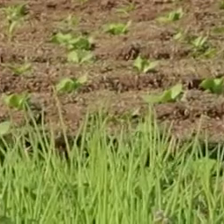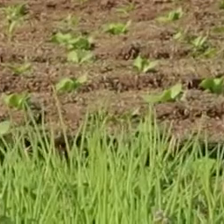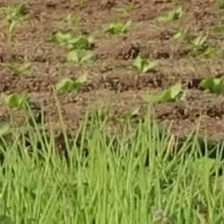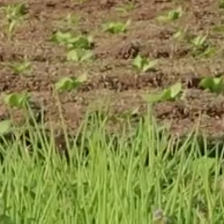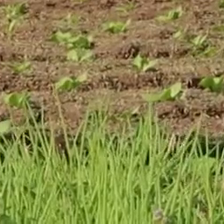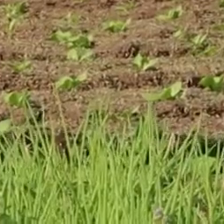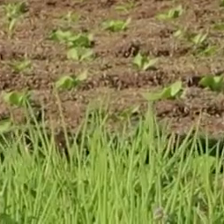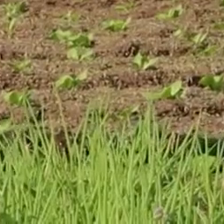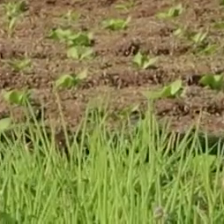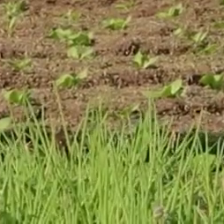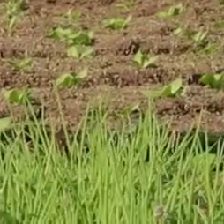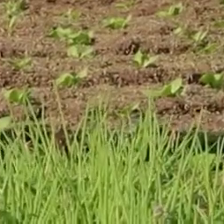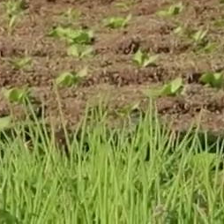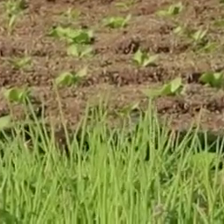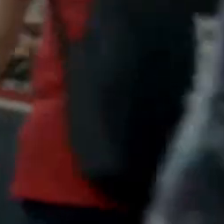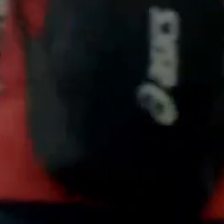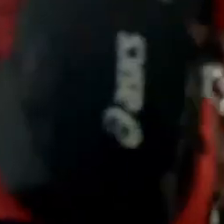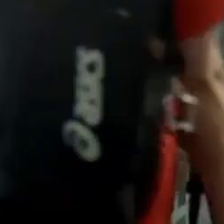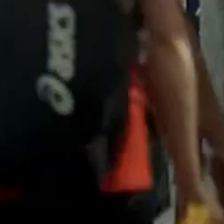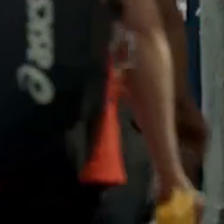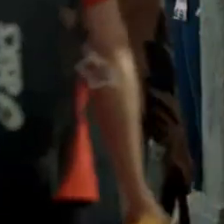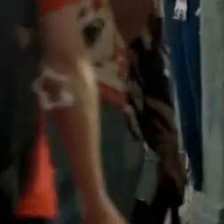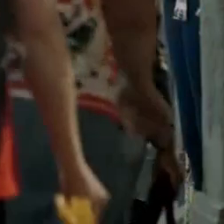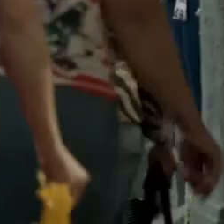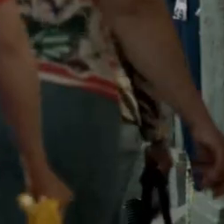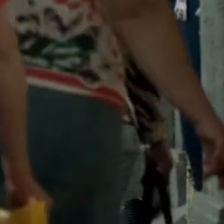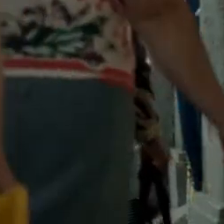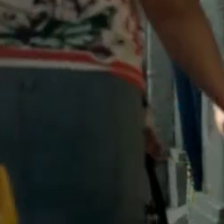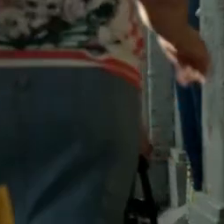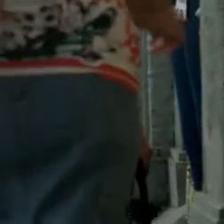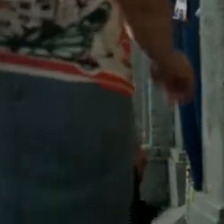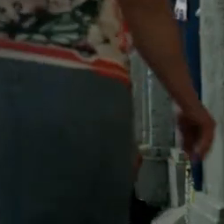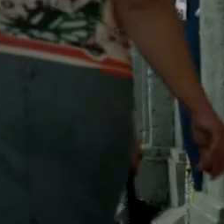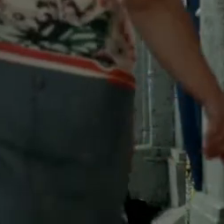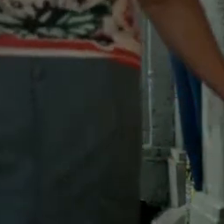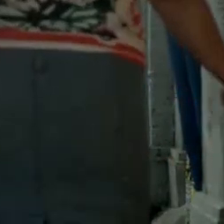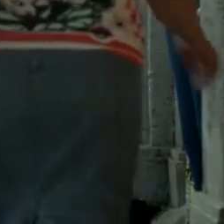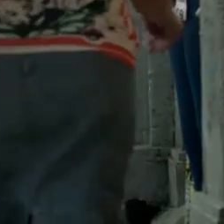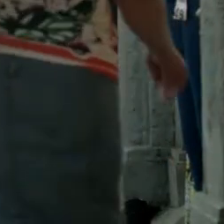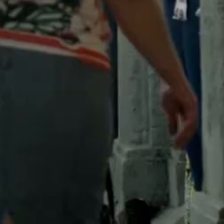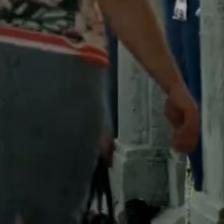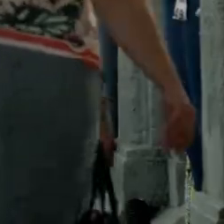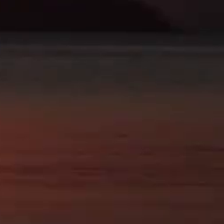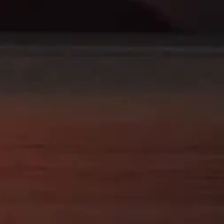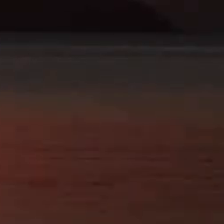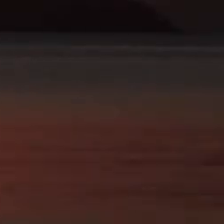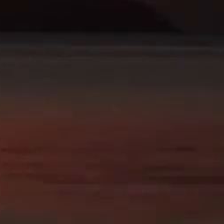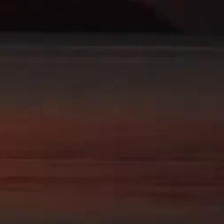Cada bravo cidadão.